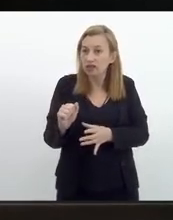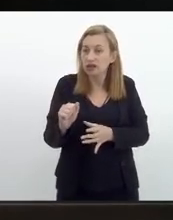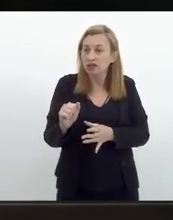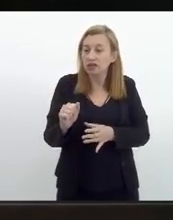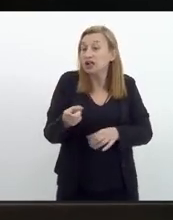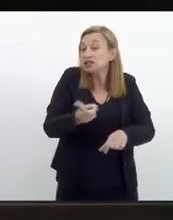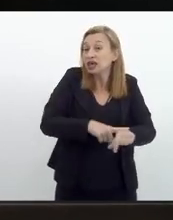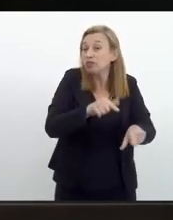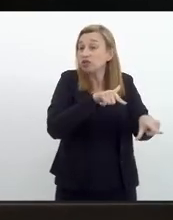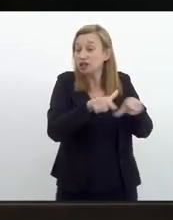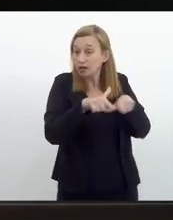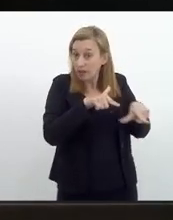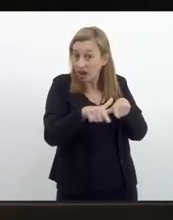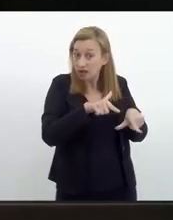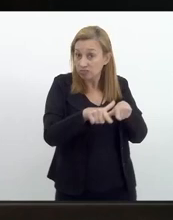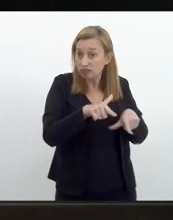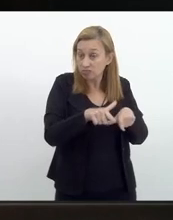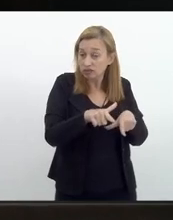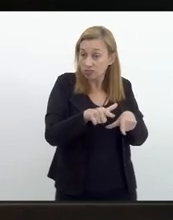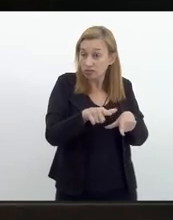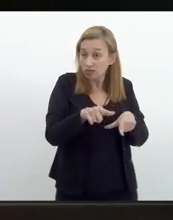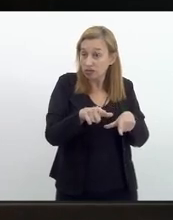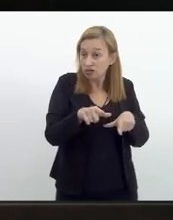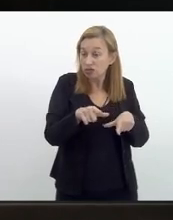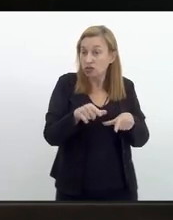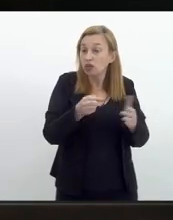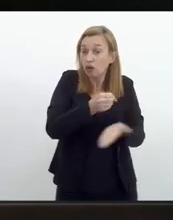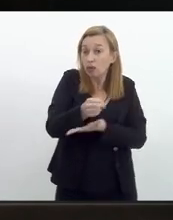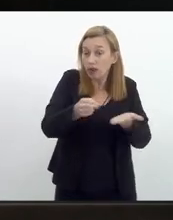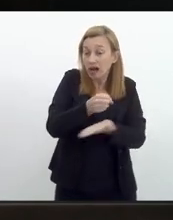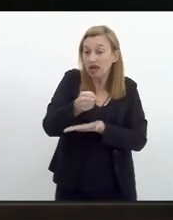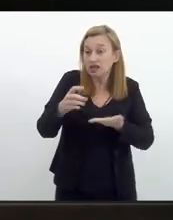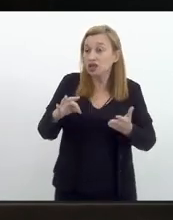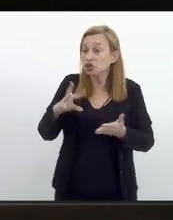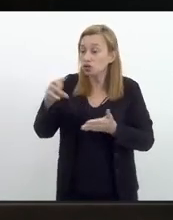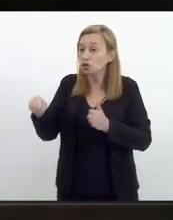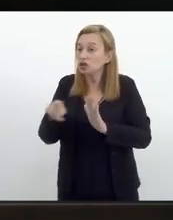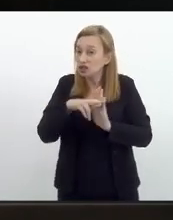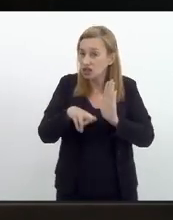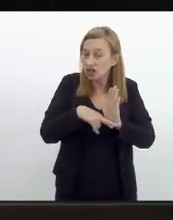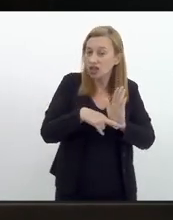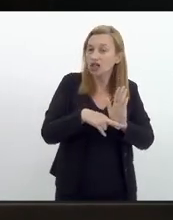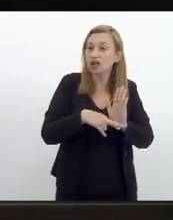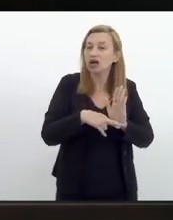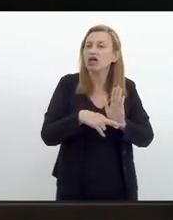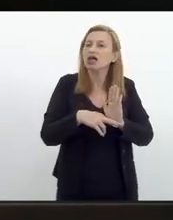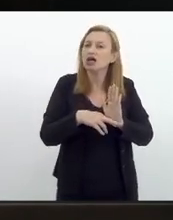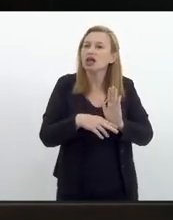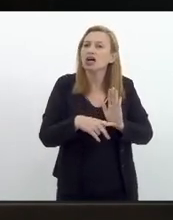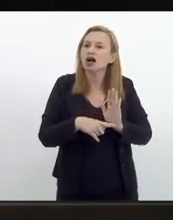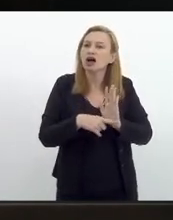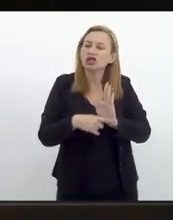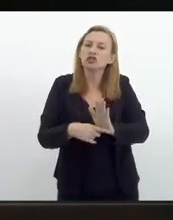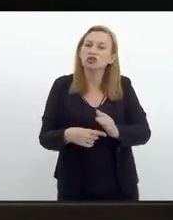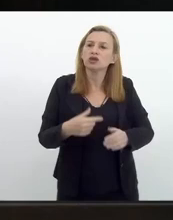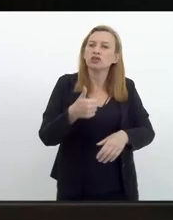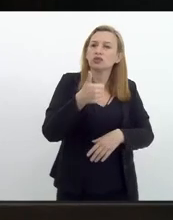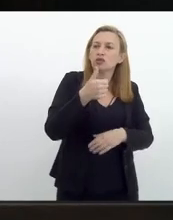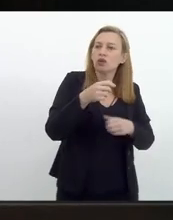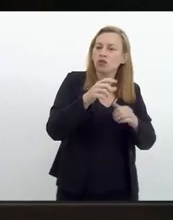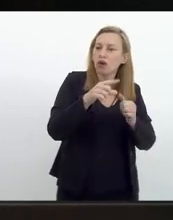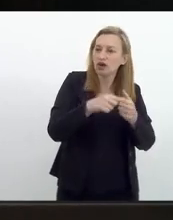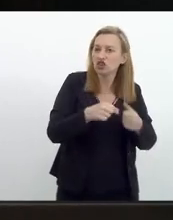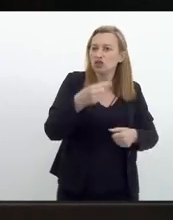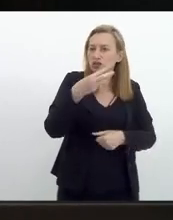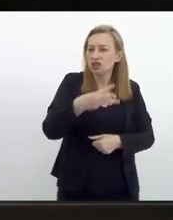tempo de serviço adicional de tempo de serviço com base nesses parâmetros que no fundo deputado Valdeck acabam atendendo o que está disposto no artigo 37 da constituição